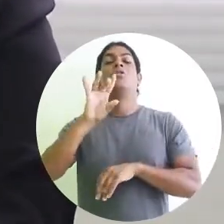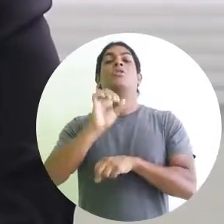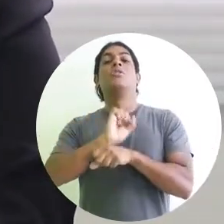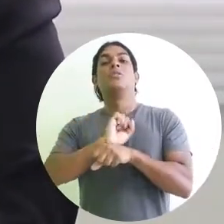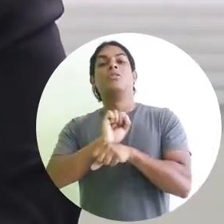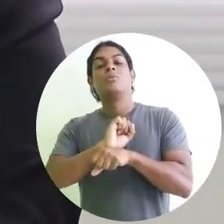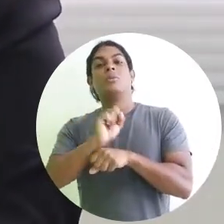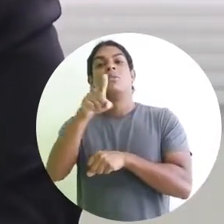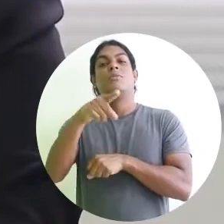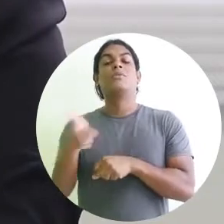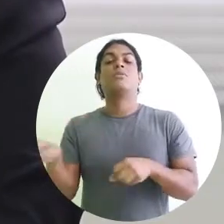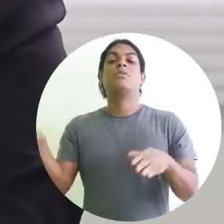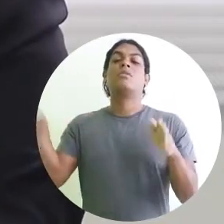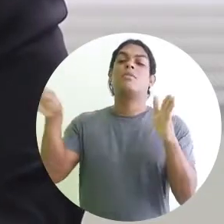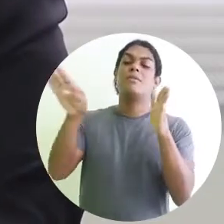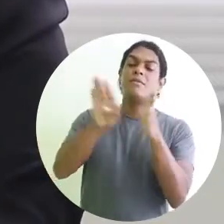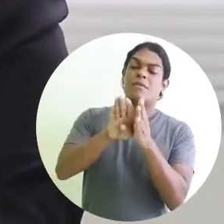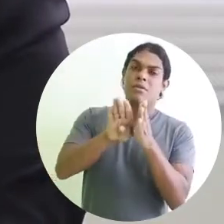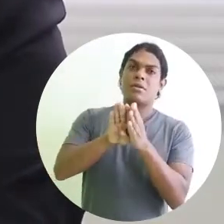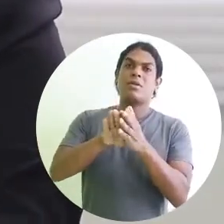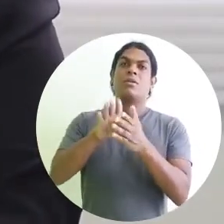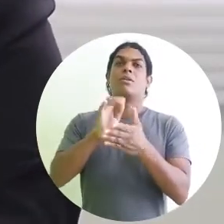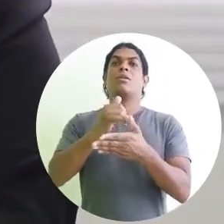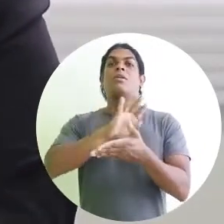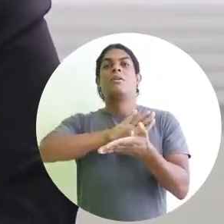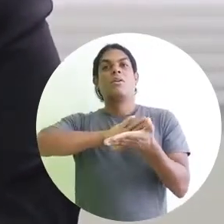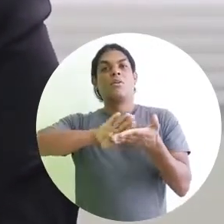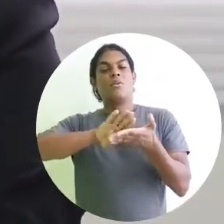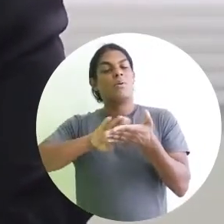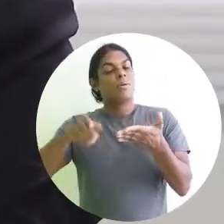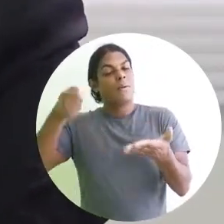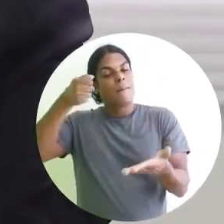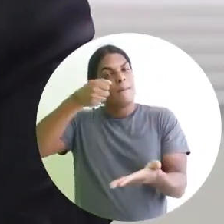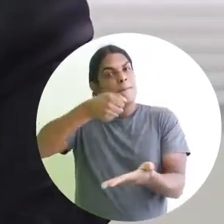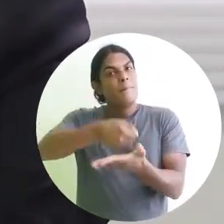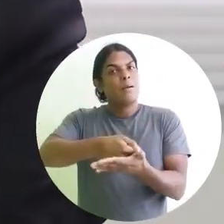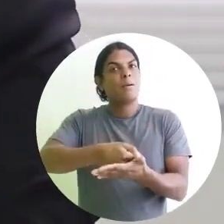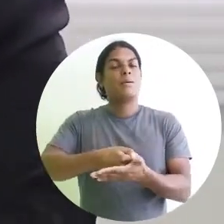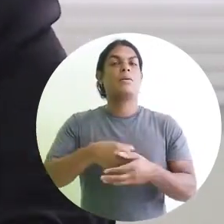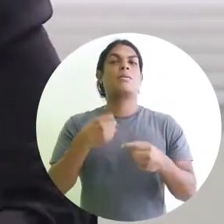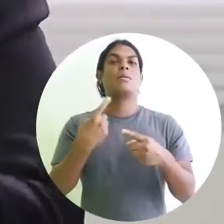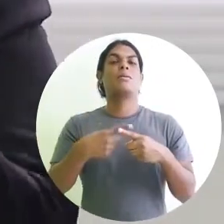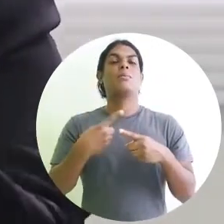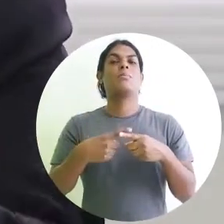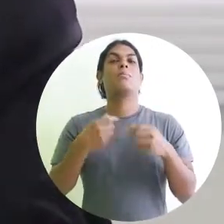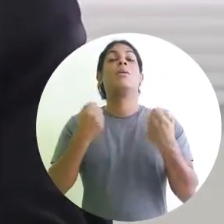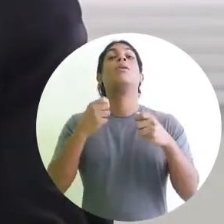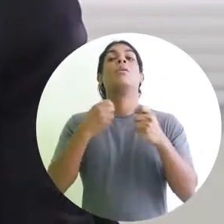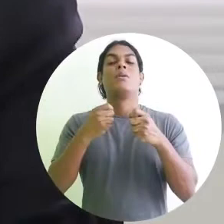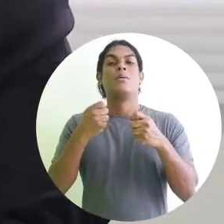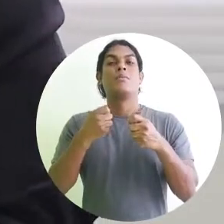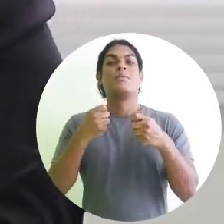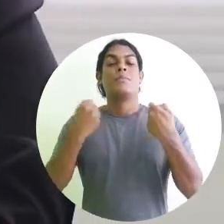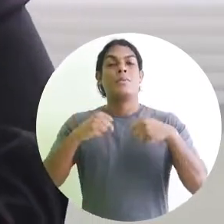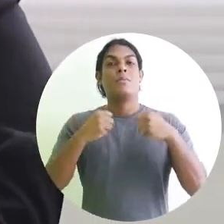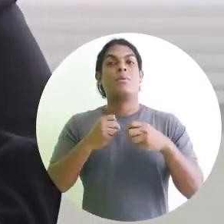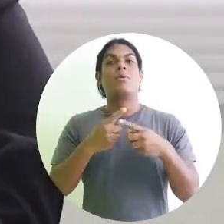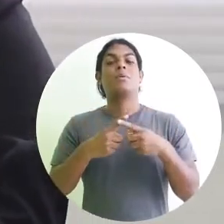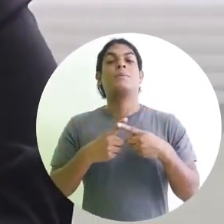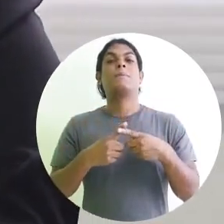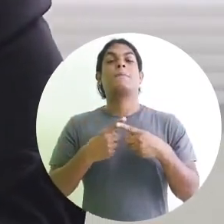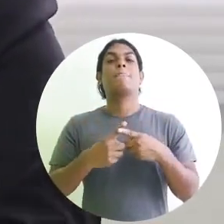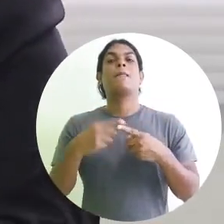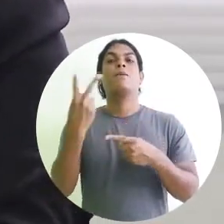você vir ao banco para executar o pagamento, que pode ser em duas formas, ou pagamento à vista ou pagamento